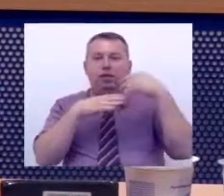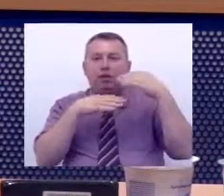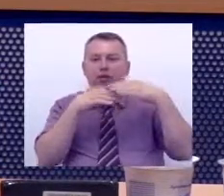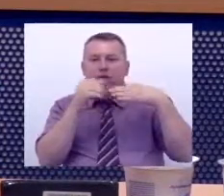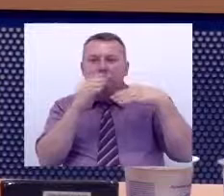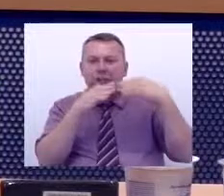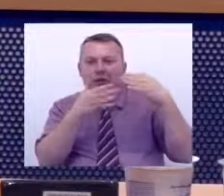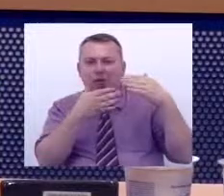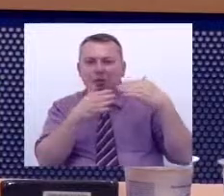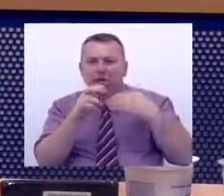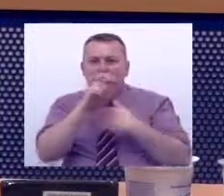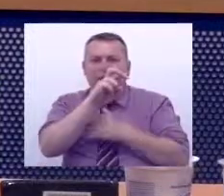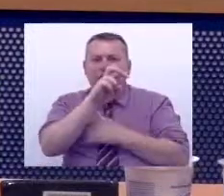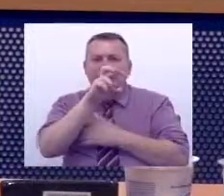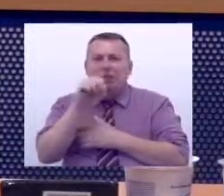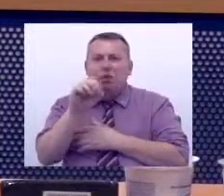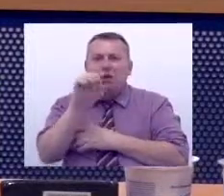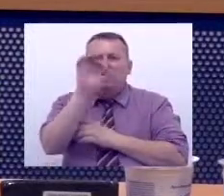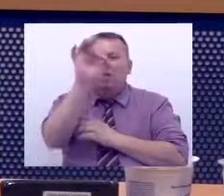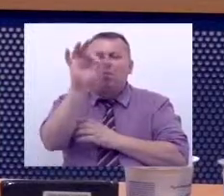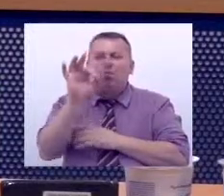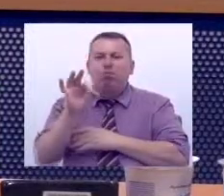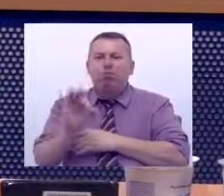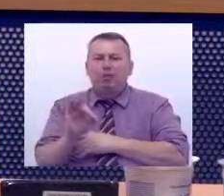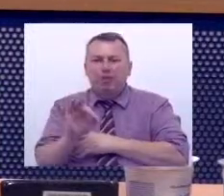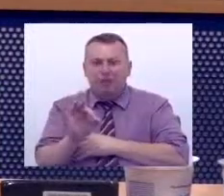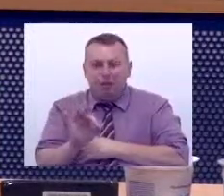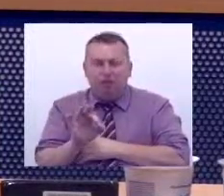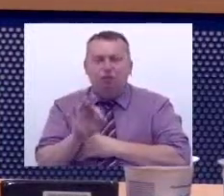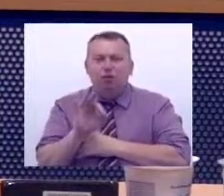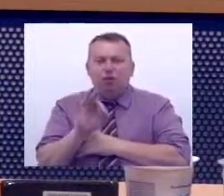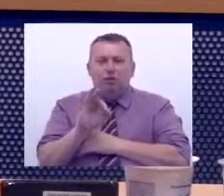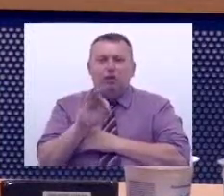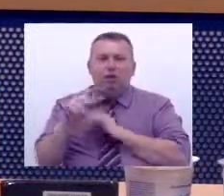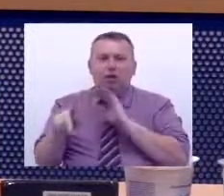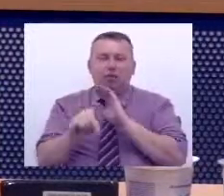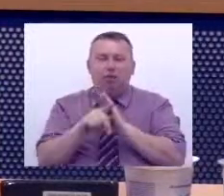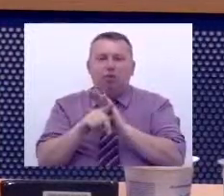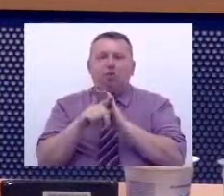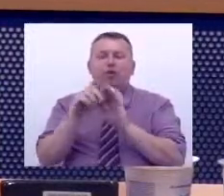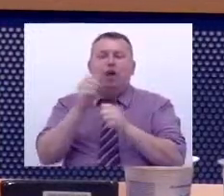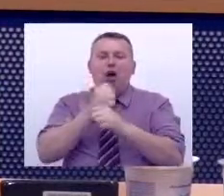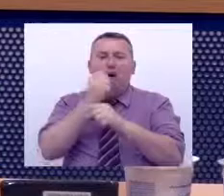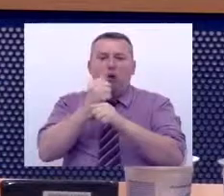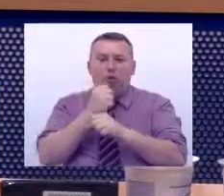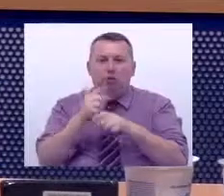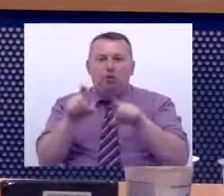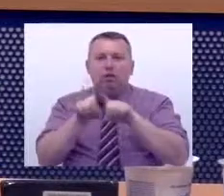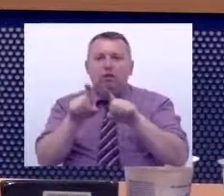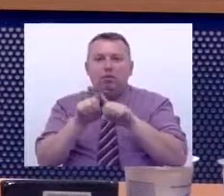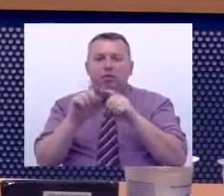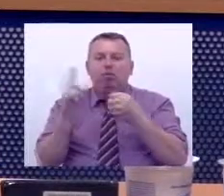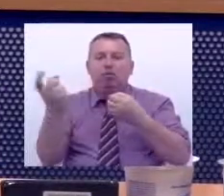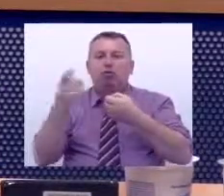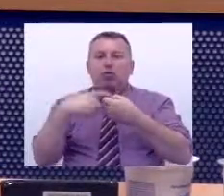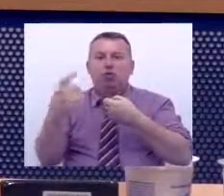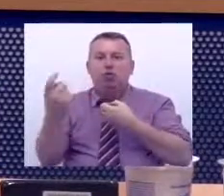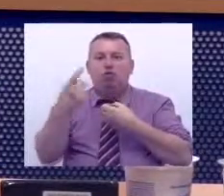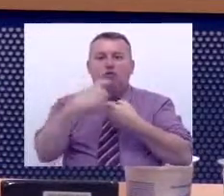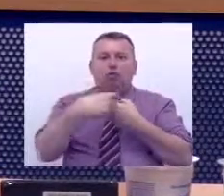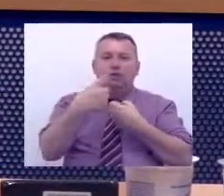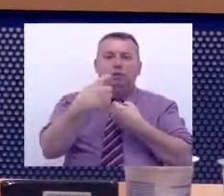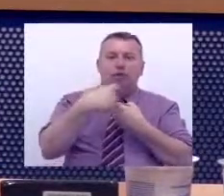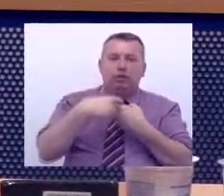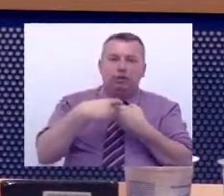quase 50% do nosso orçamento são para obras e para os convênios, né, o financiamento das